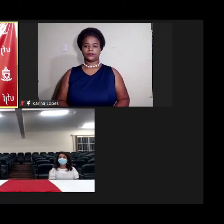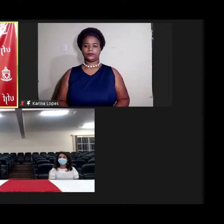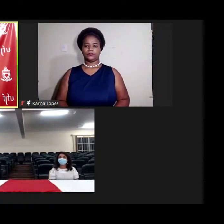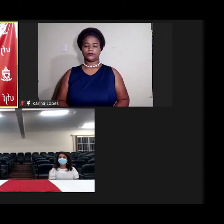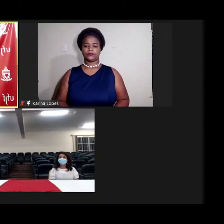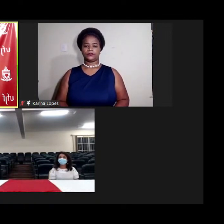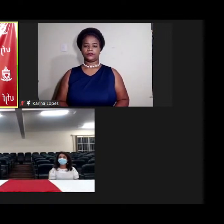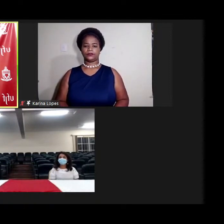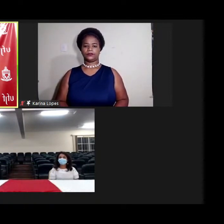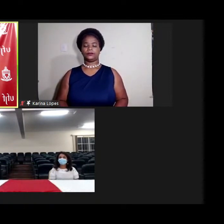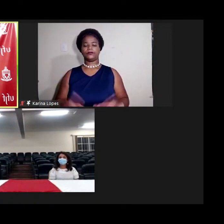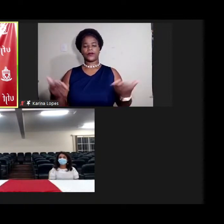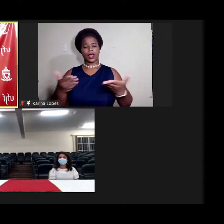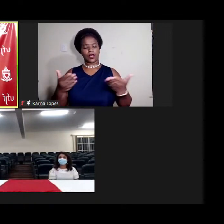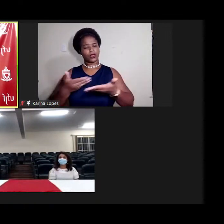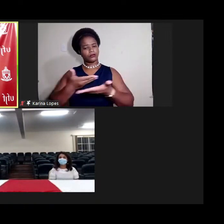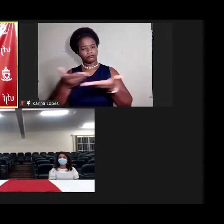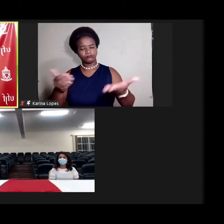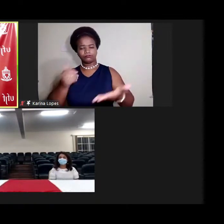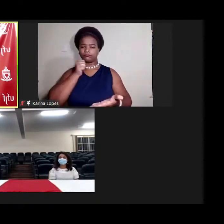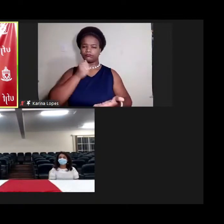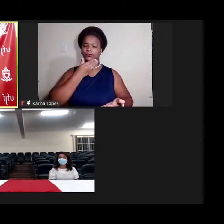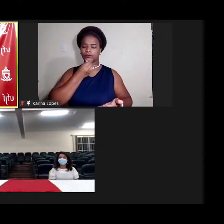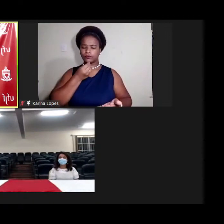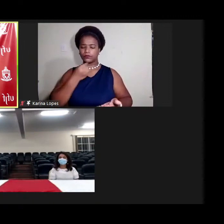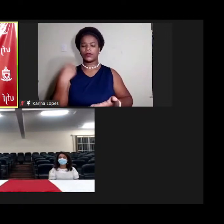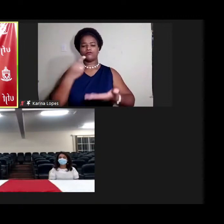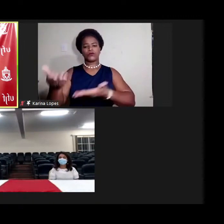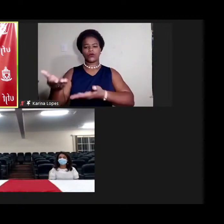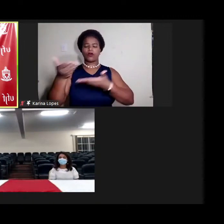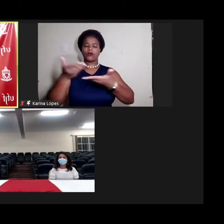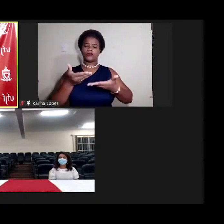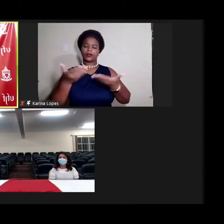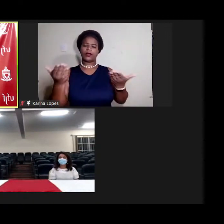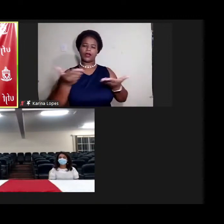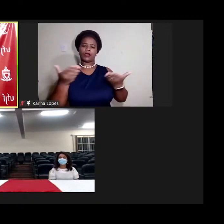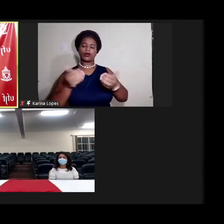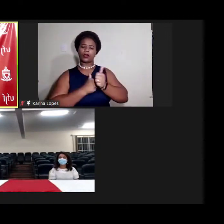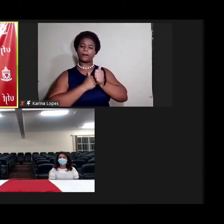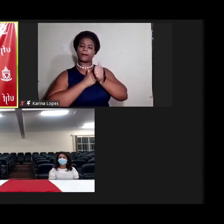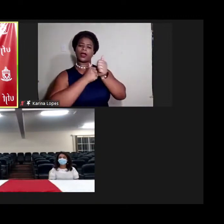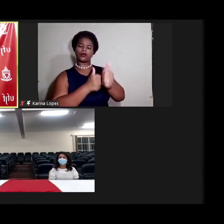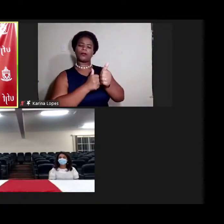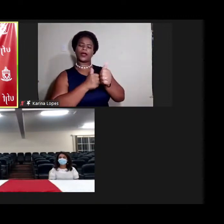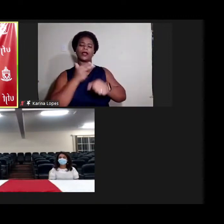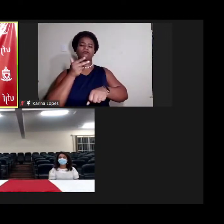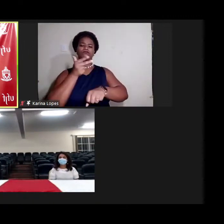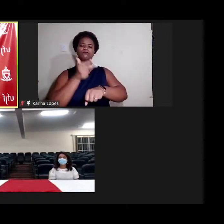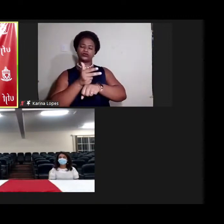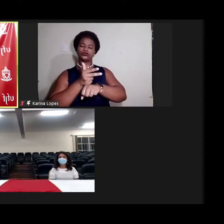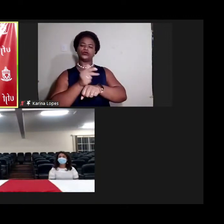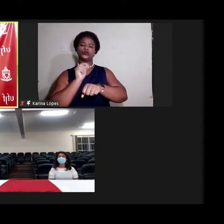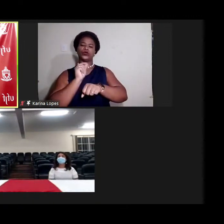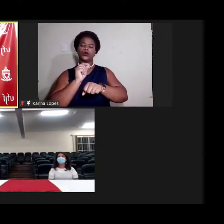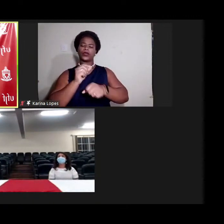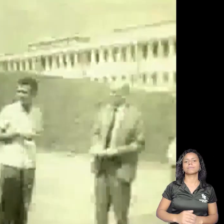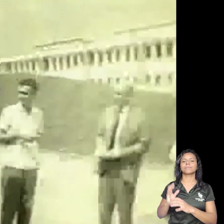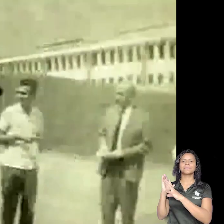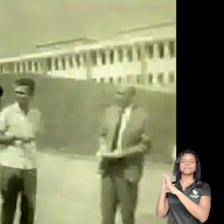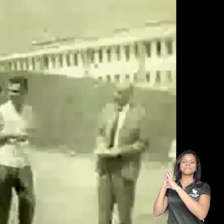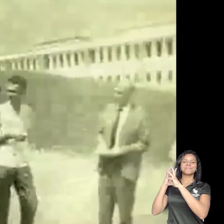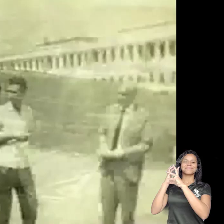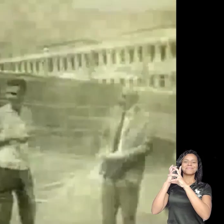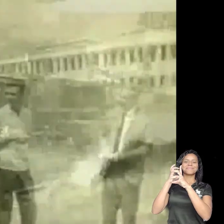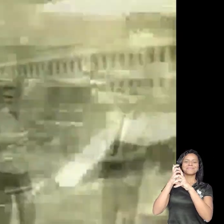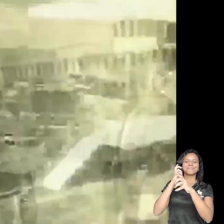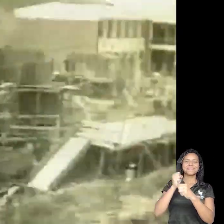senhoras e senhores, convidamos a todas e todos a acompanharem a exibição do vídeo em alusão à medalha JK.